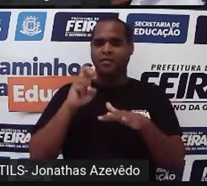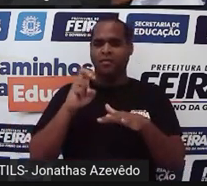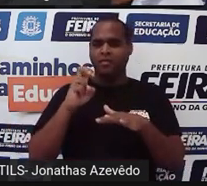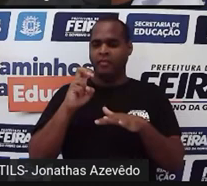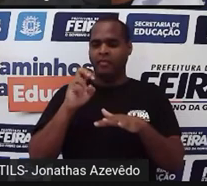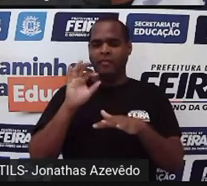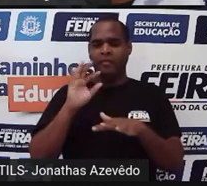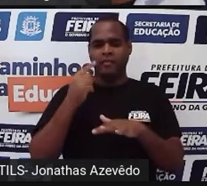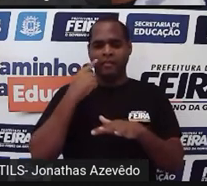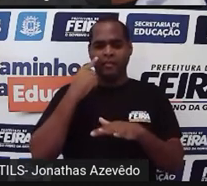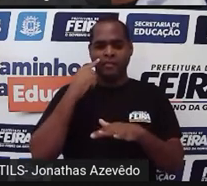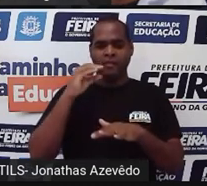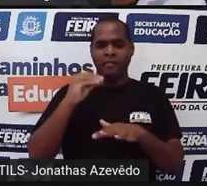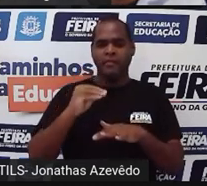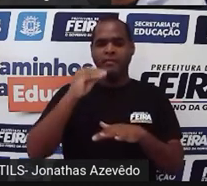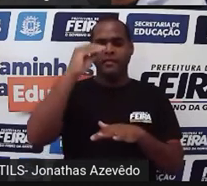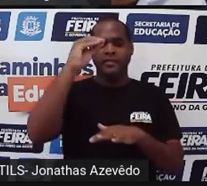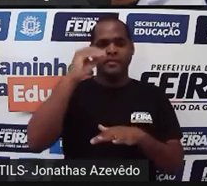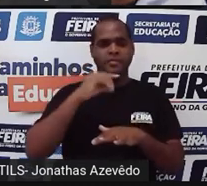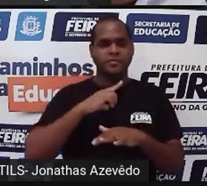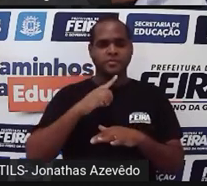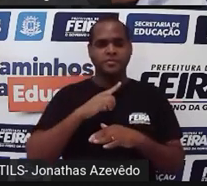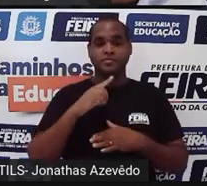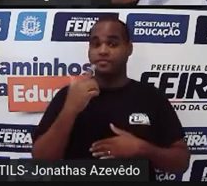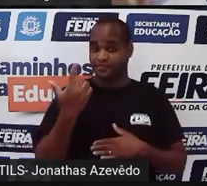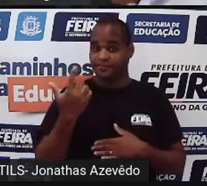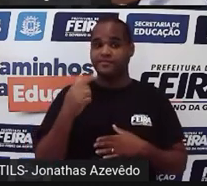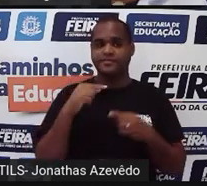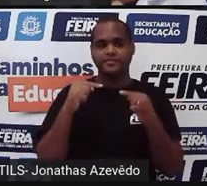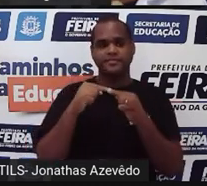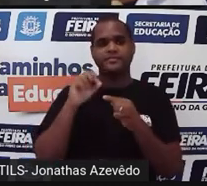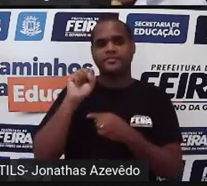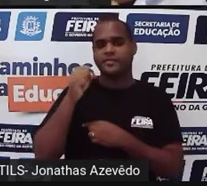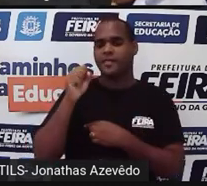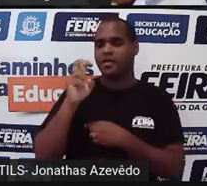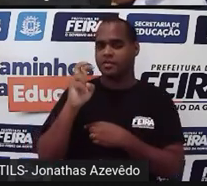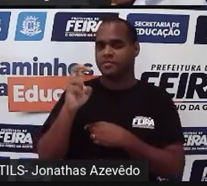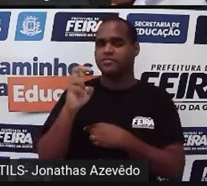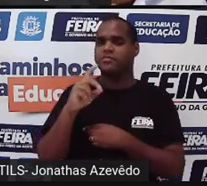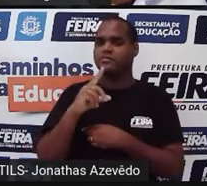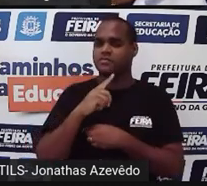quê? Porque essa altura 85 são os 85,